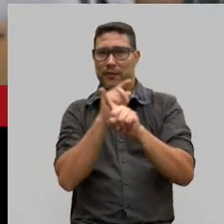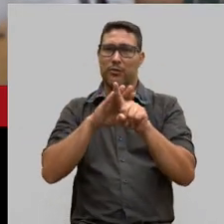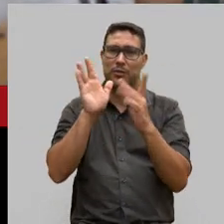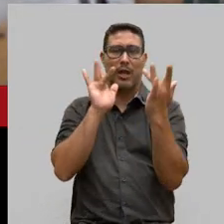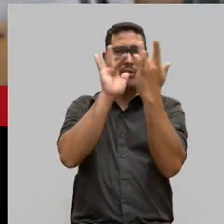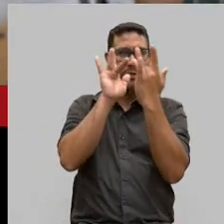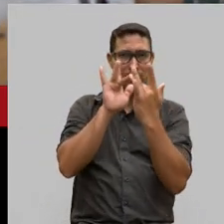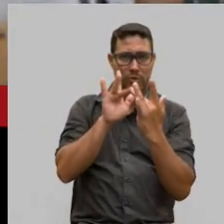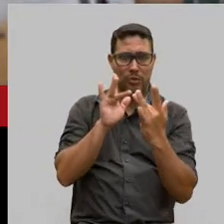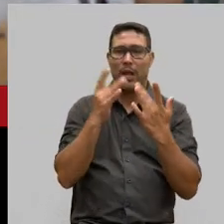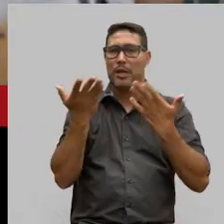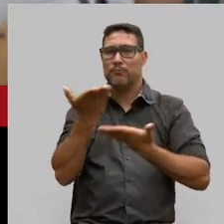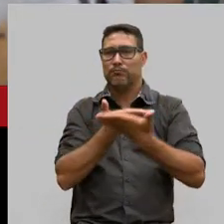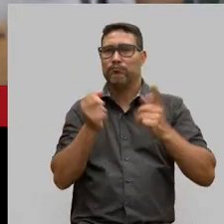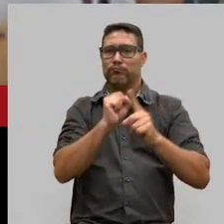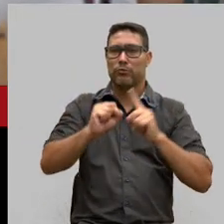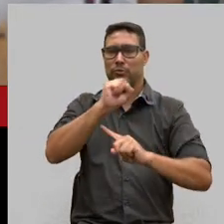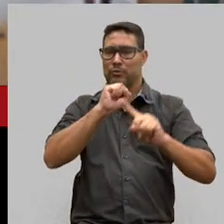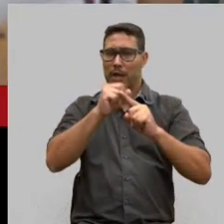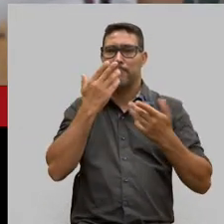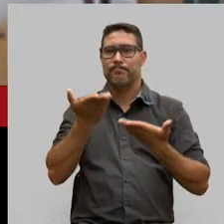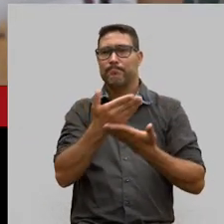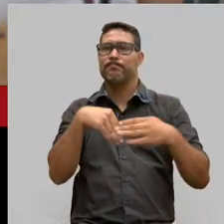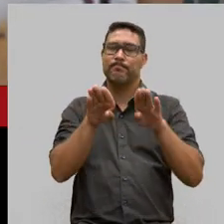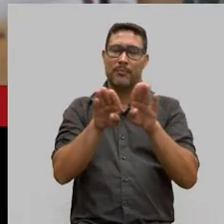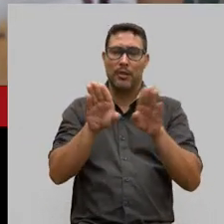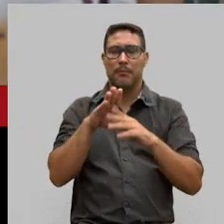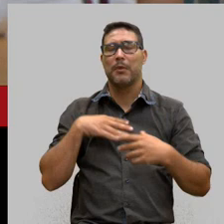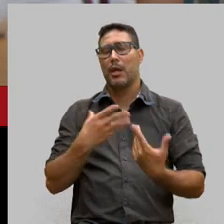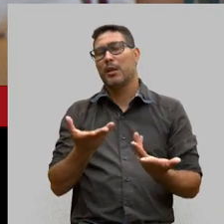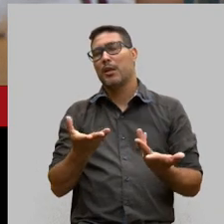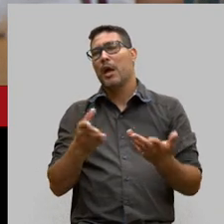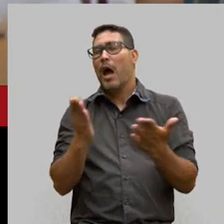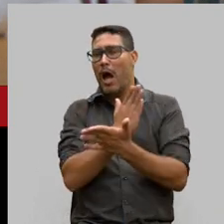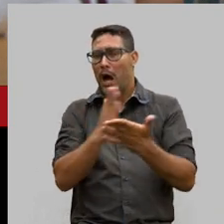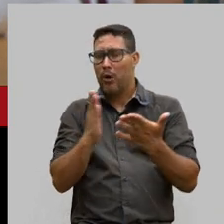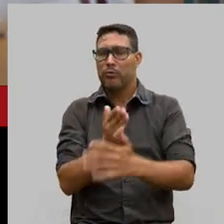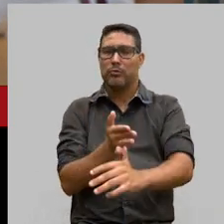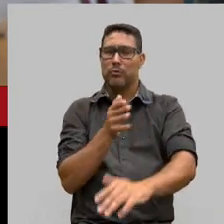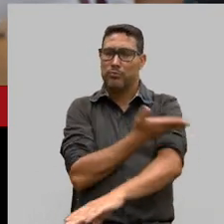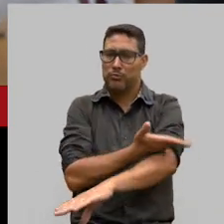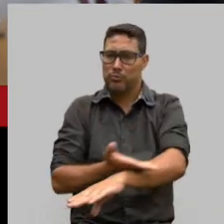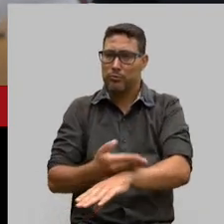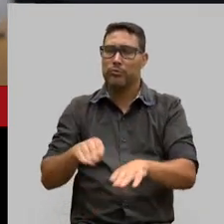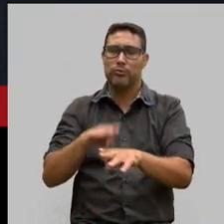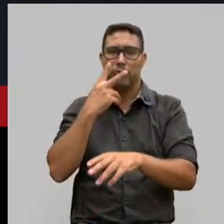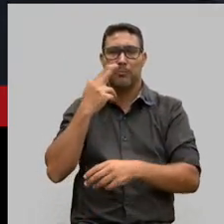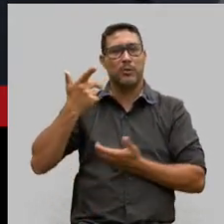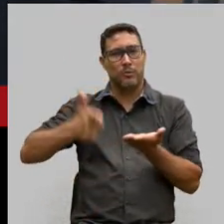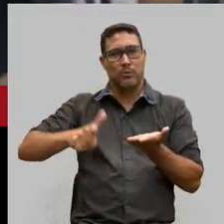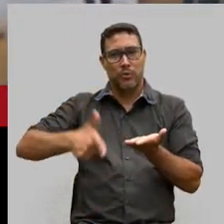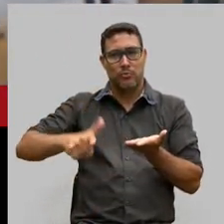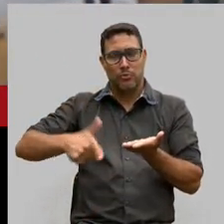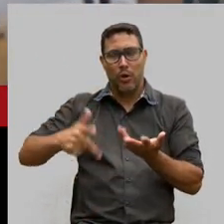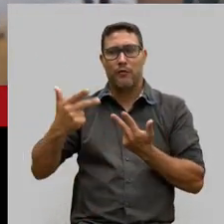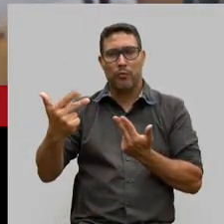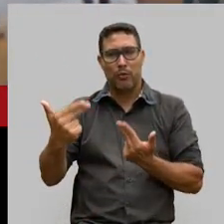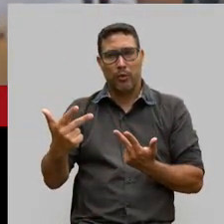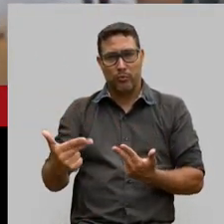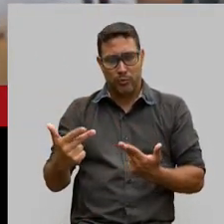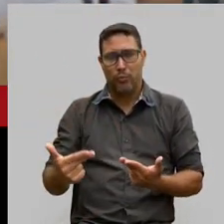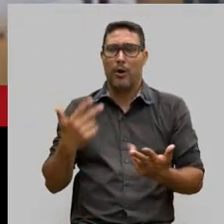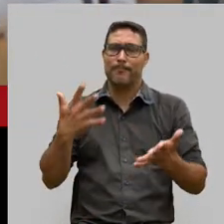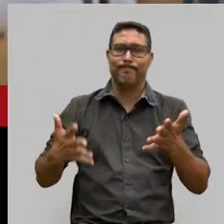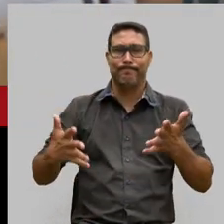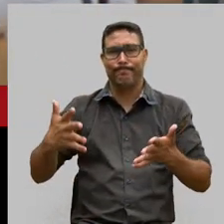comunicação por padrões de comportamentos repetitivos estereotipados e repertório distrito de